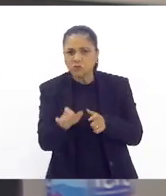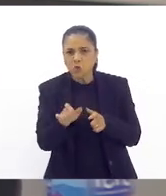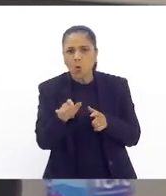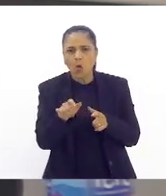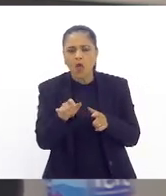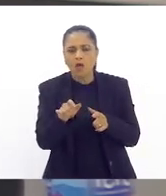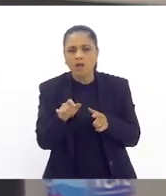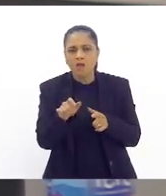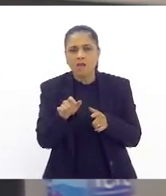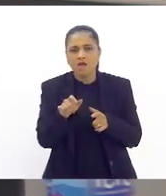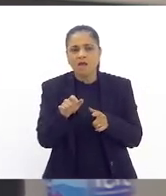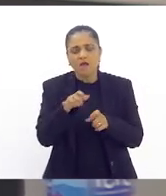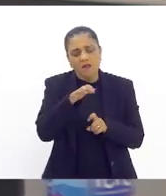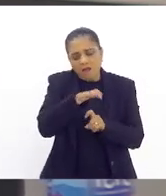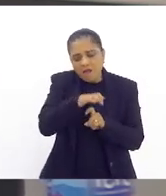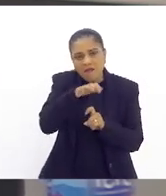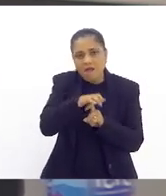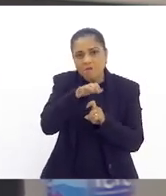camelo